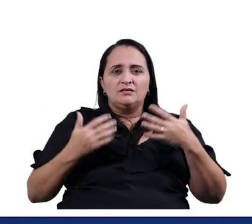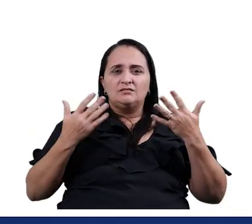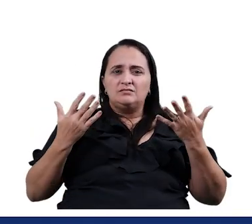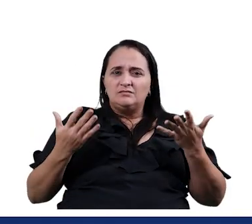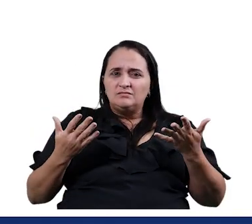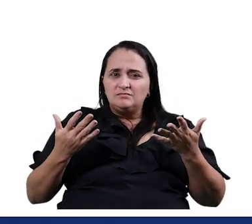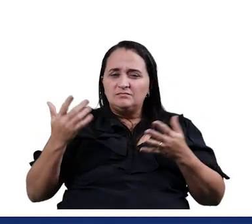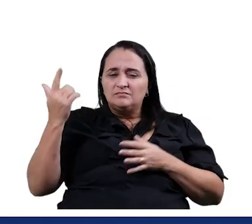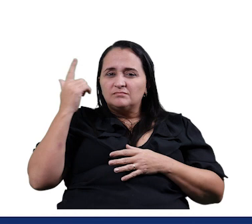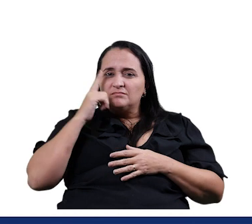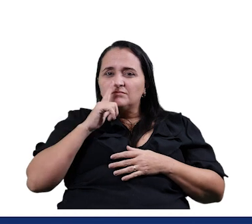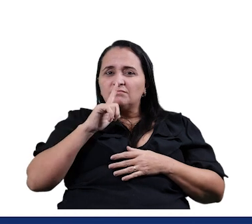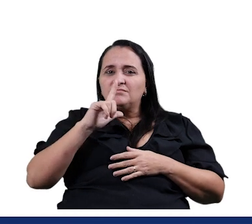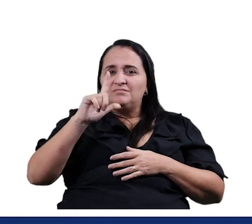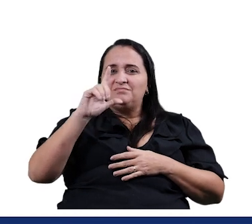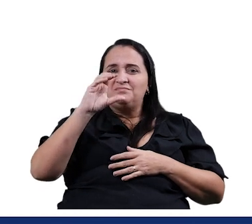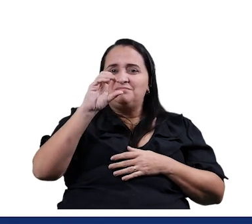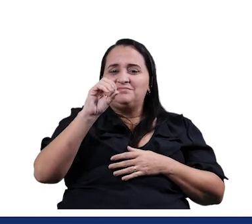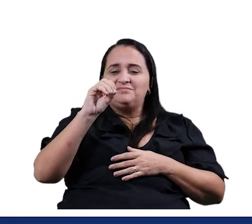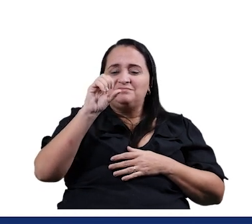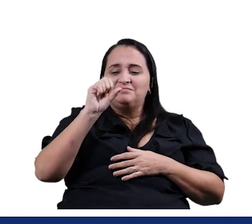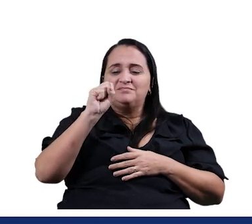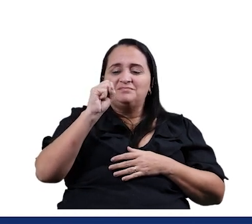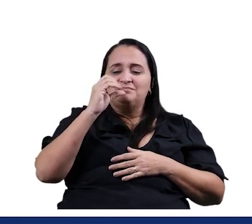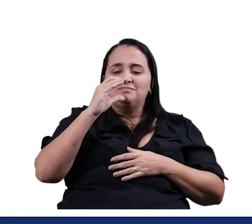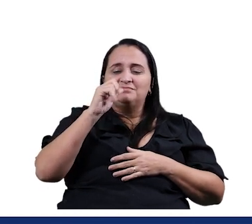ganhadores do Oscar